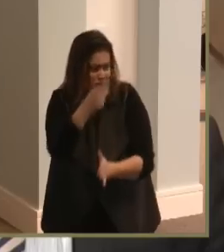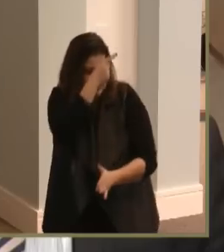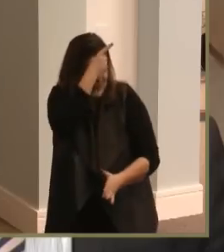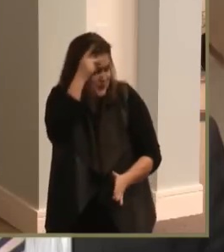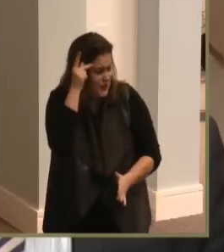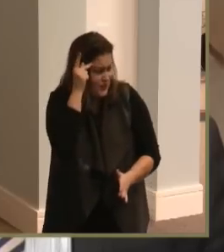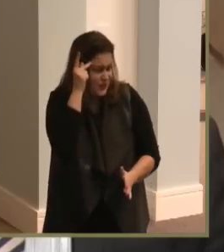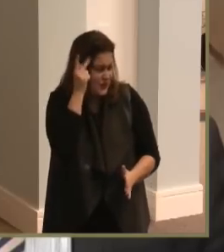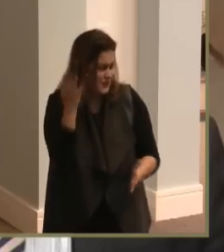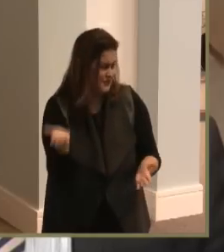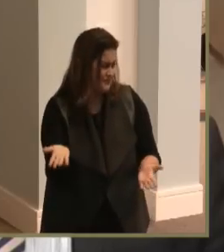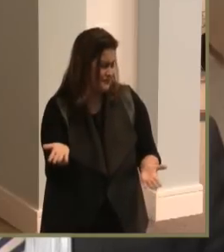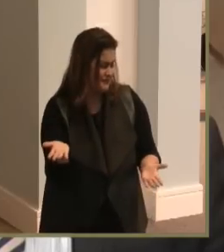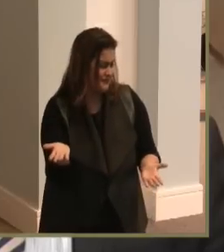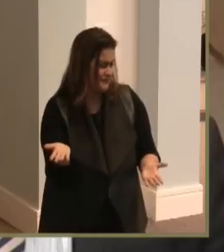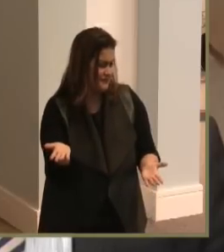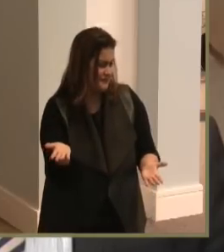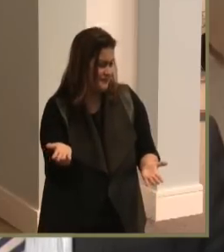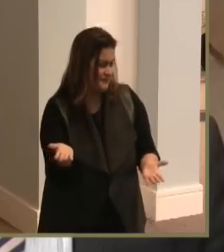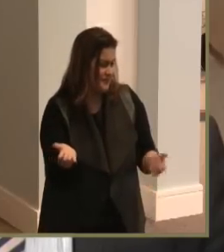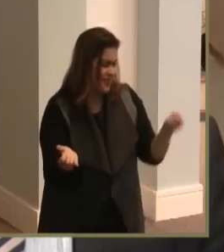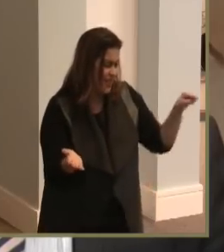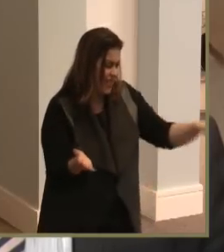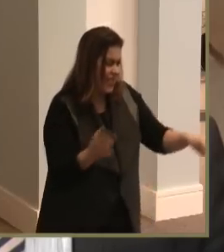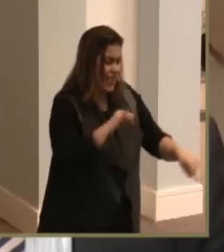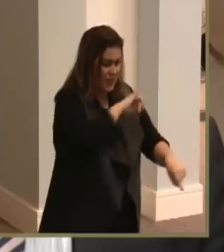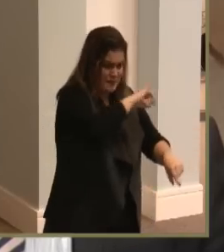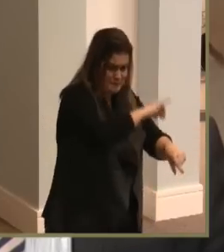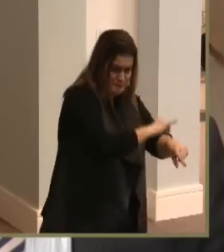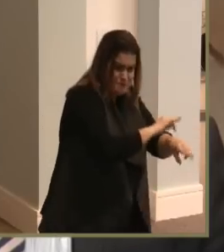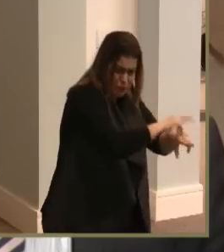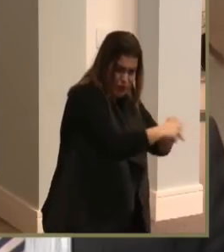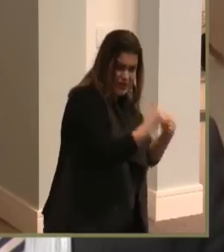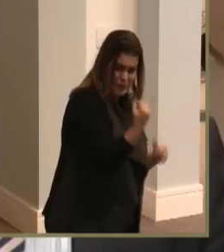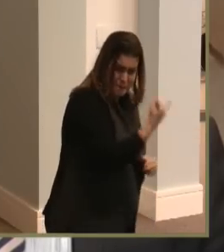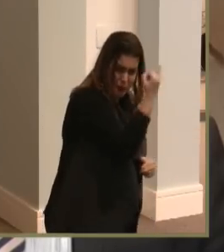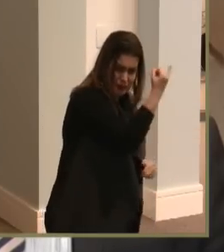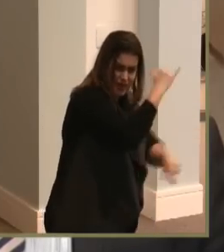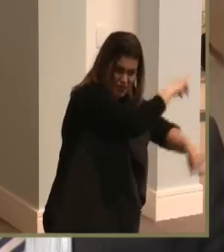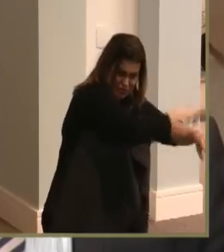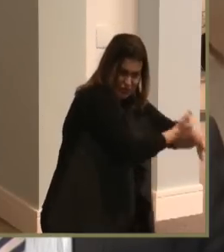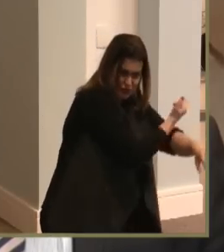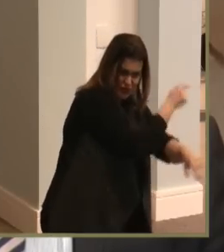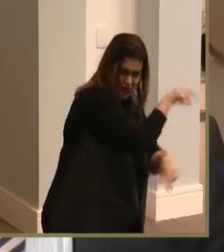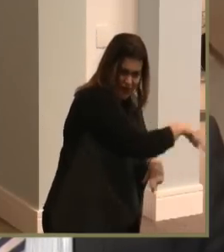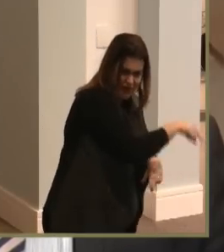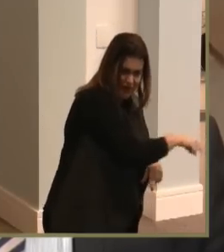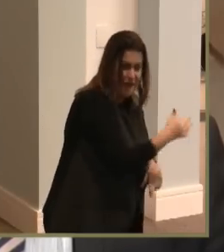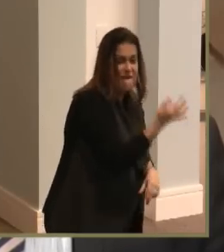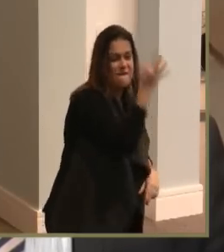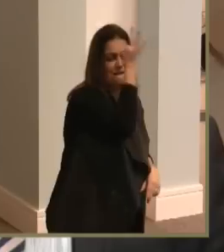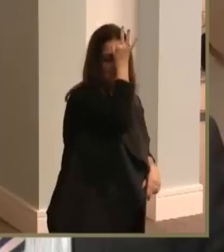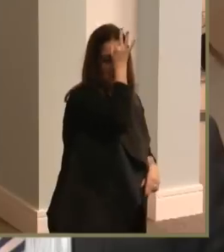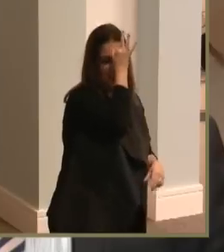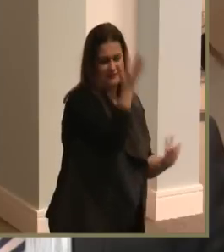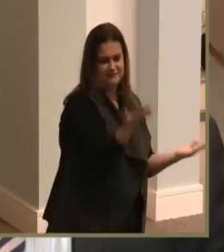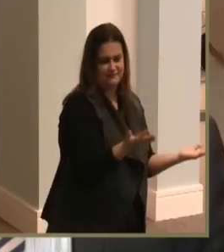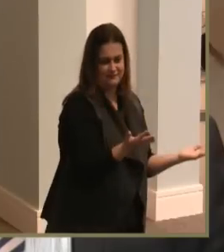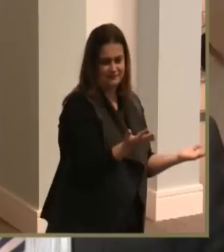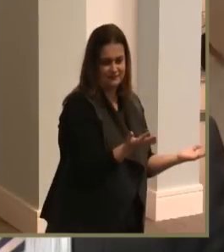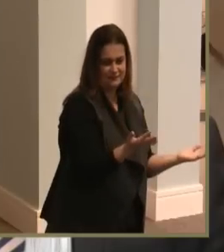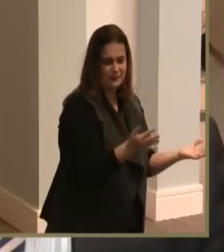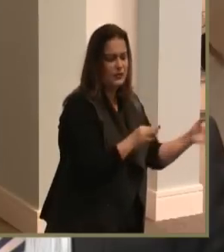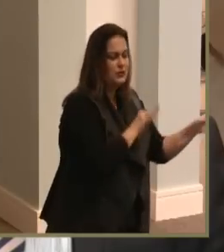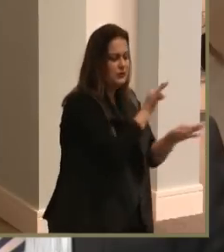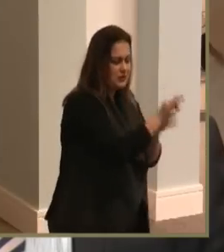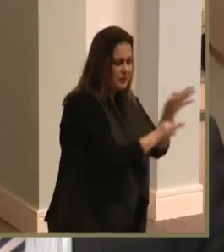perseguidas. É a Jerusalém, a importância de Jerusalém para a fé cristã, para a